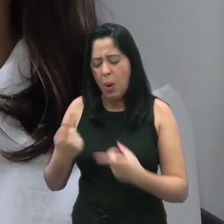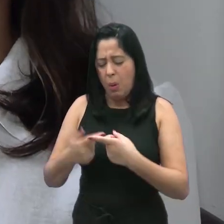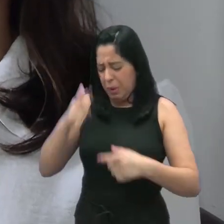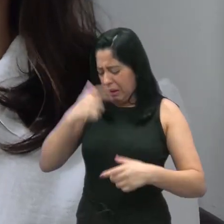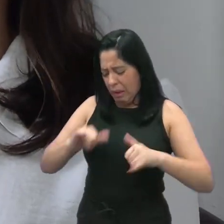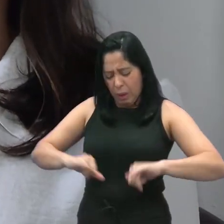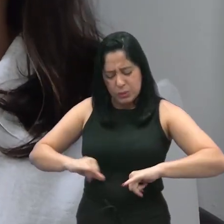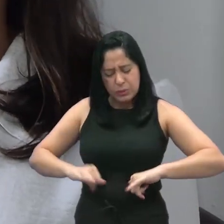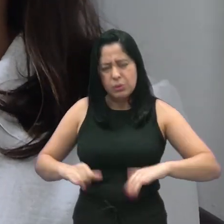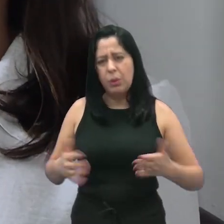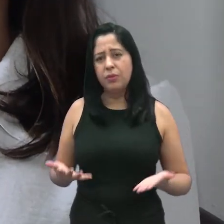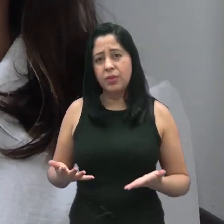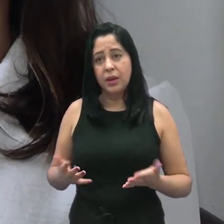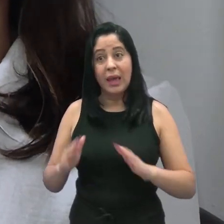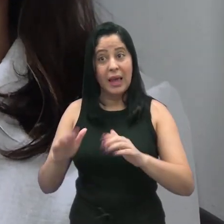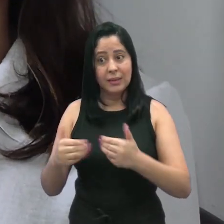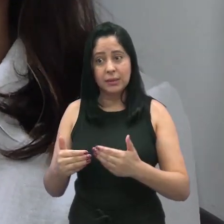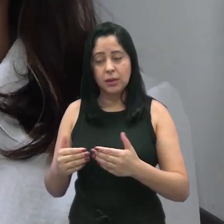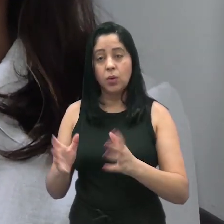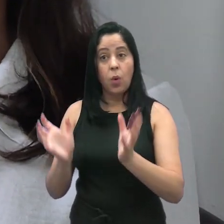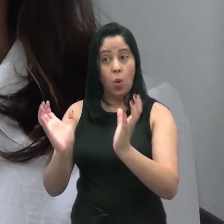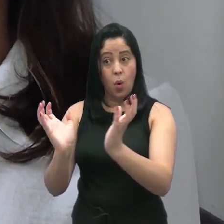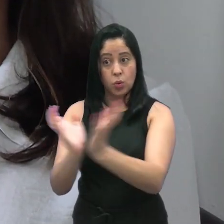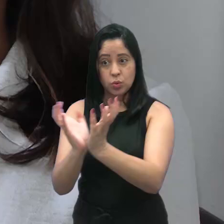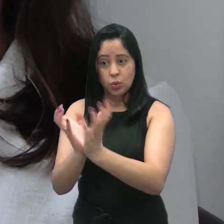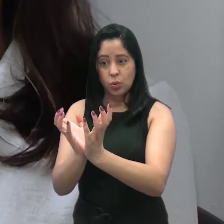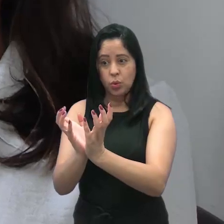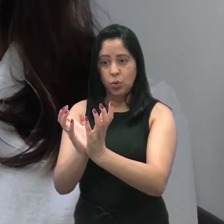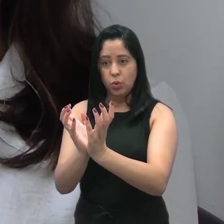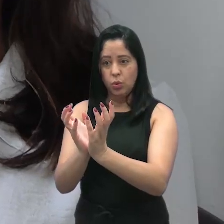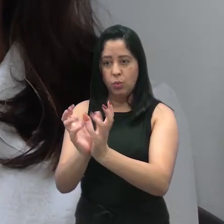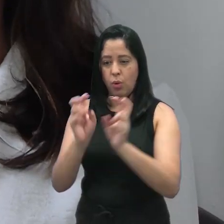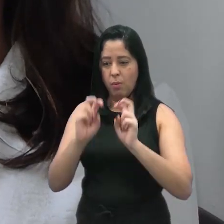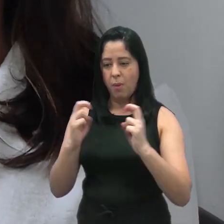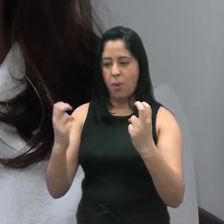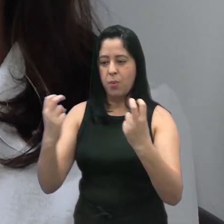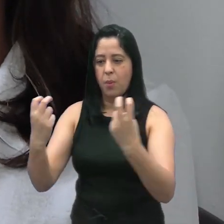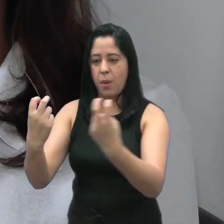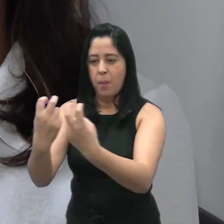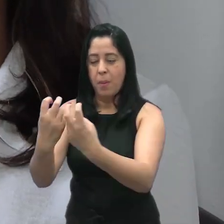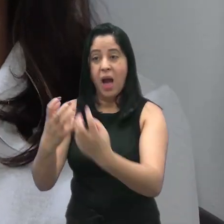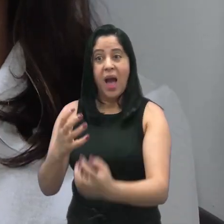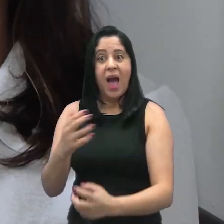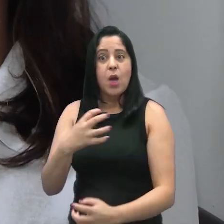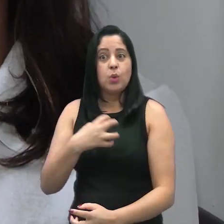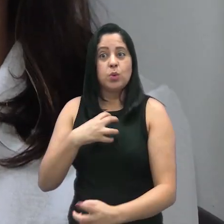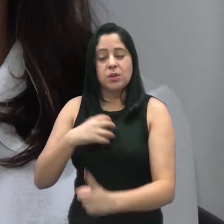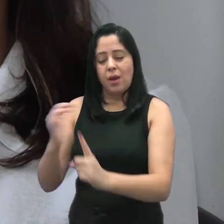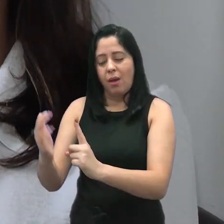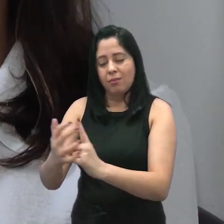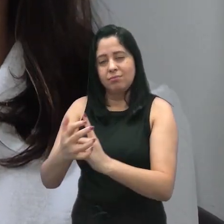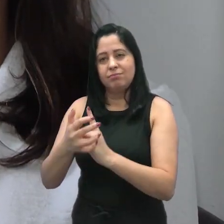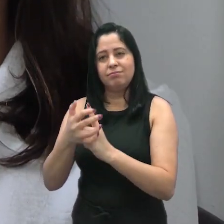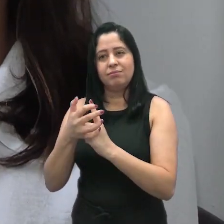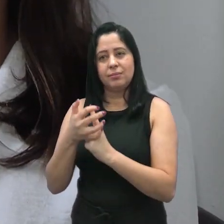luto. E aí no grupo você se sente acolhida, você se